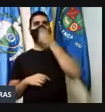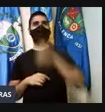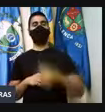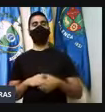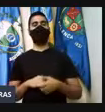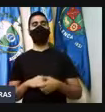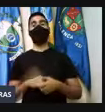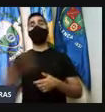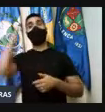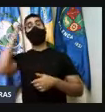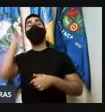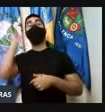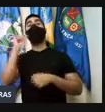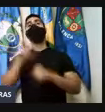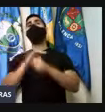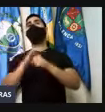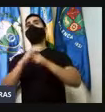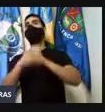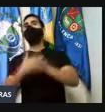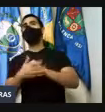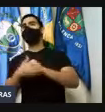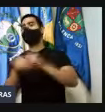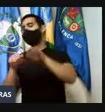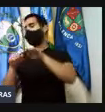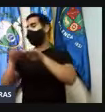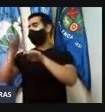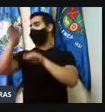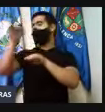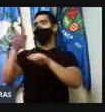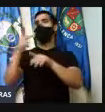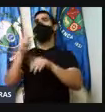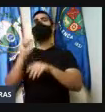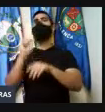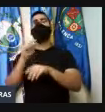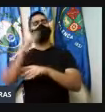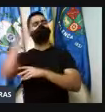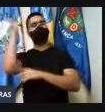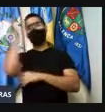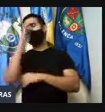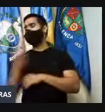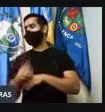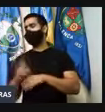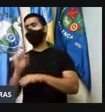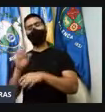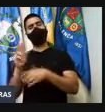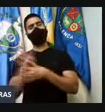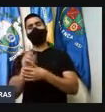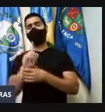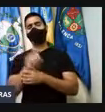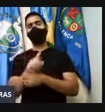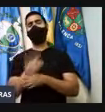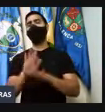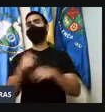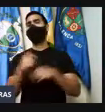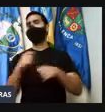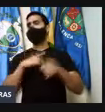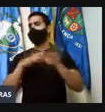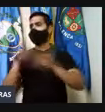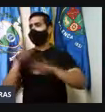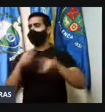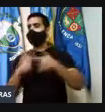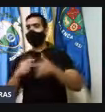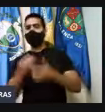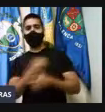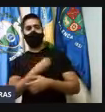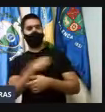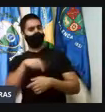essa doença aumentou dessa maneira, todo mundo sabe que é no Brasil inteiro, não é só em Valença, mas a gente não pode descuidar porque a gente está em Valença, a gente